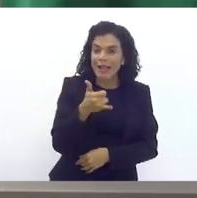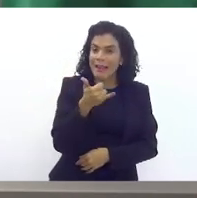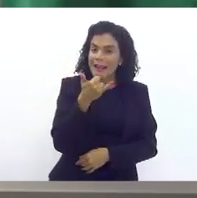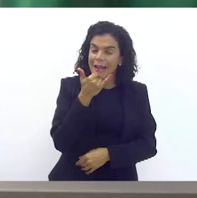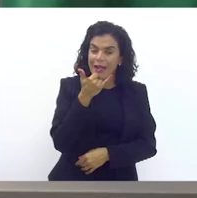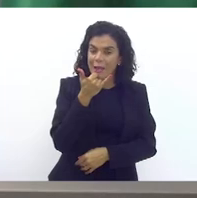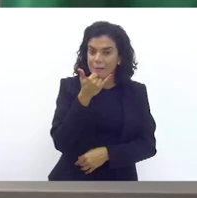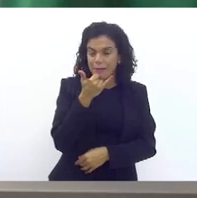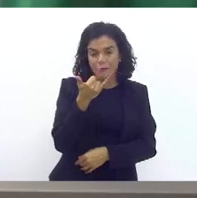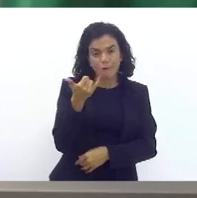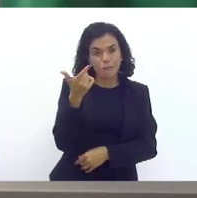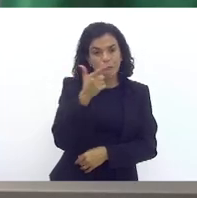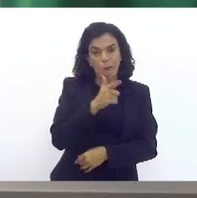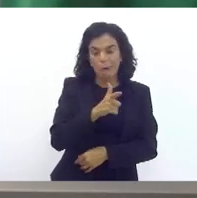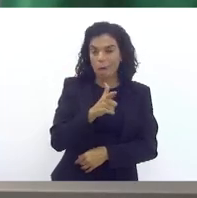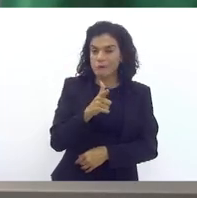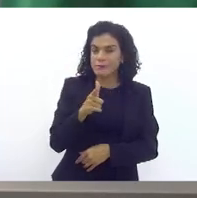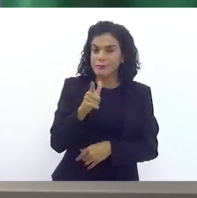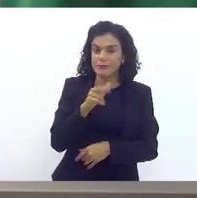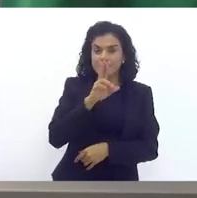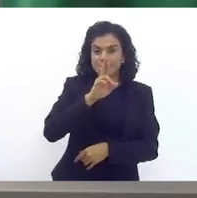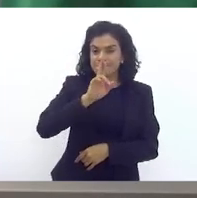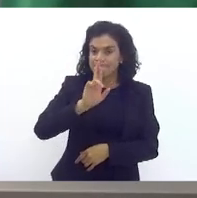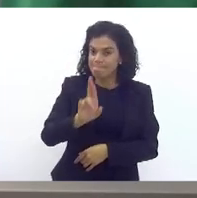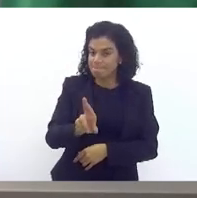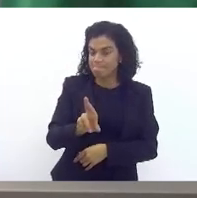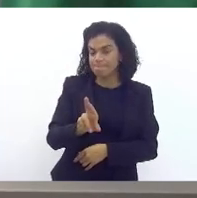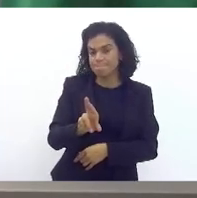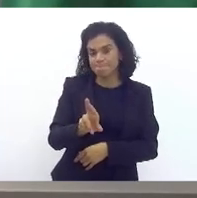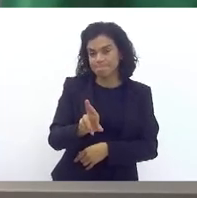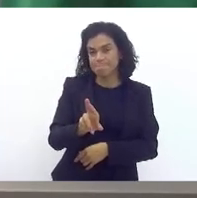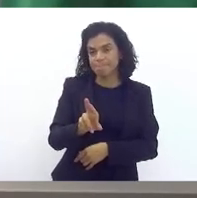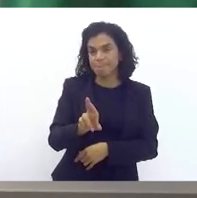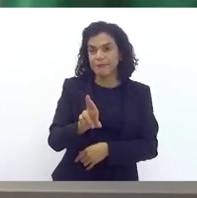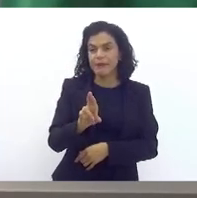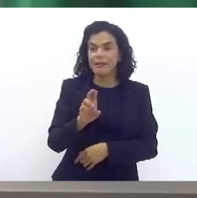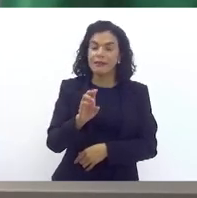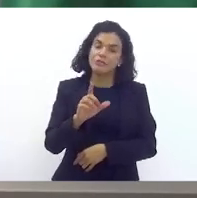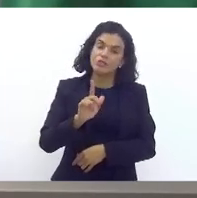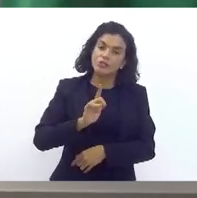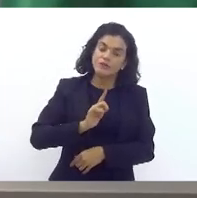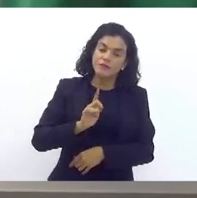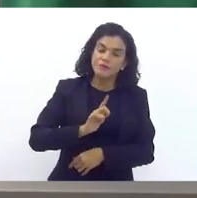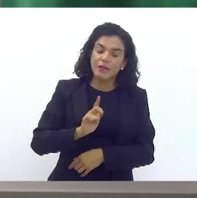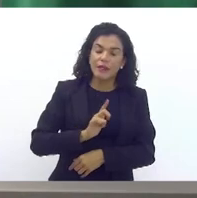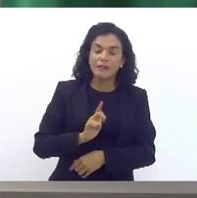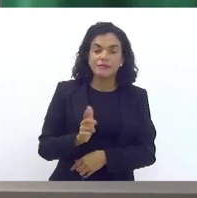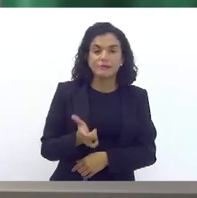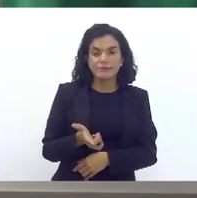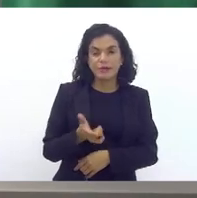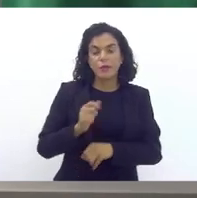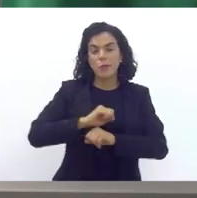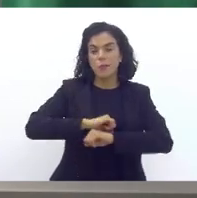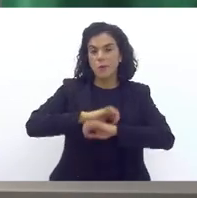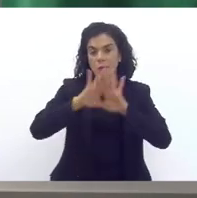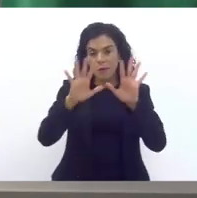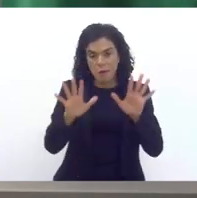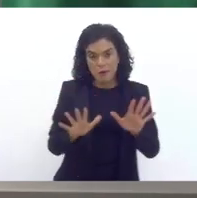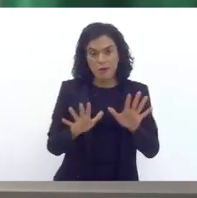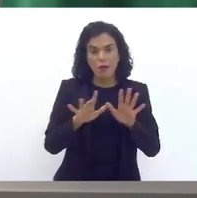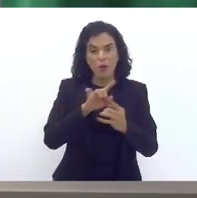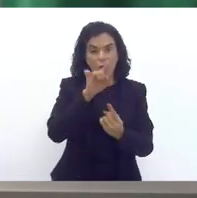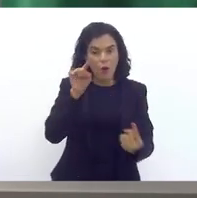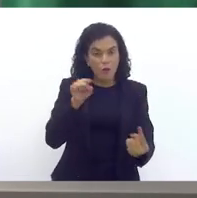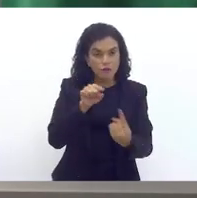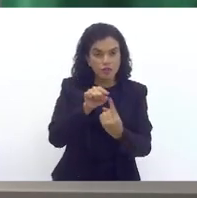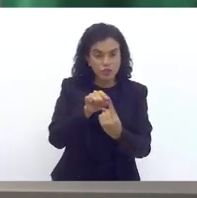deputada, não atender a sua premissa colocada inicialmente, de que houvesse aqui um esclarecimento